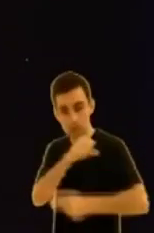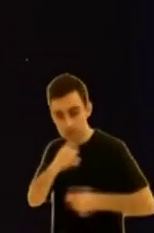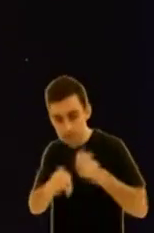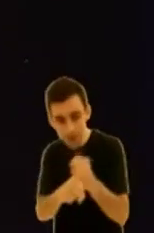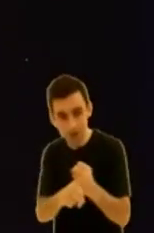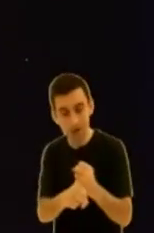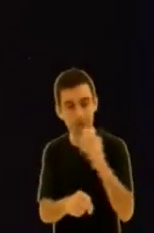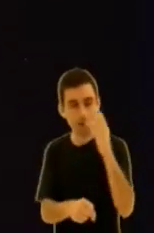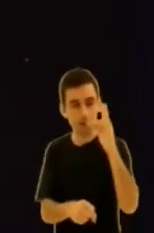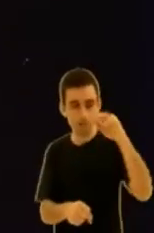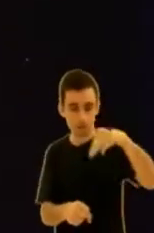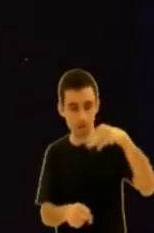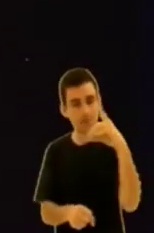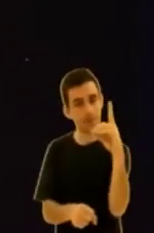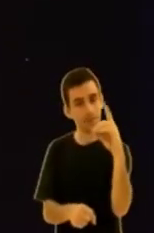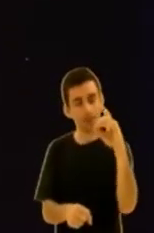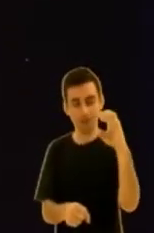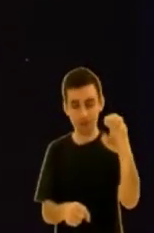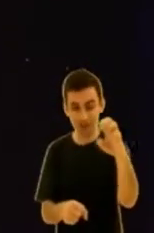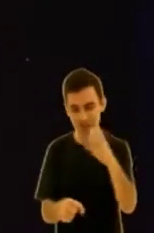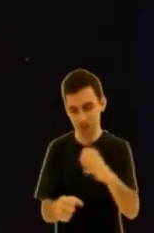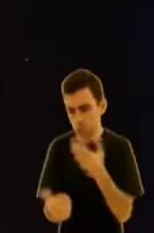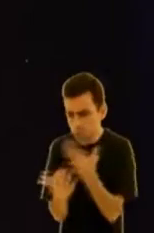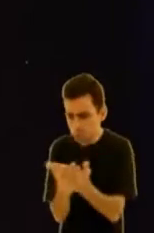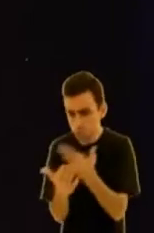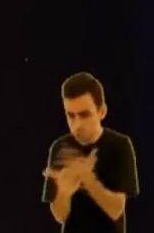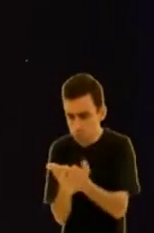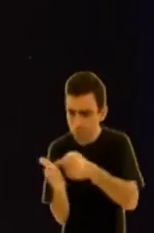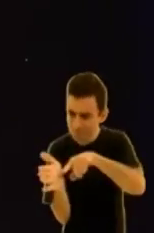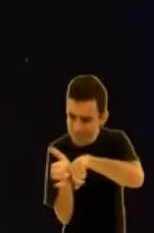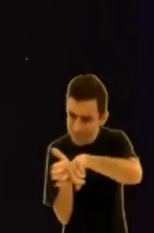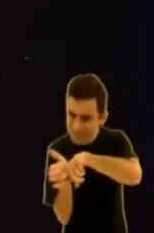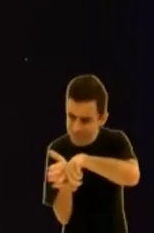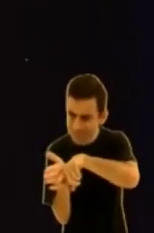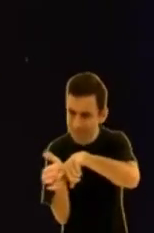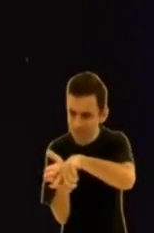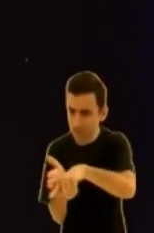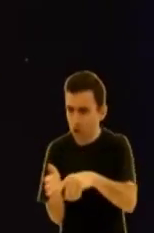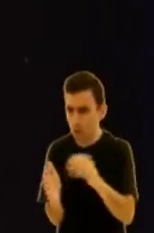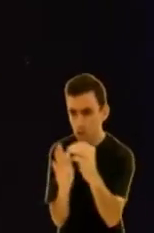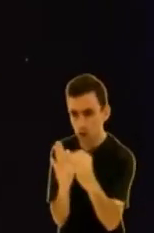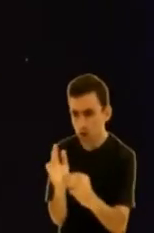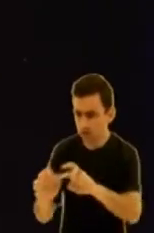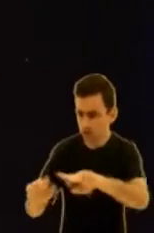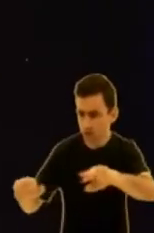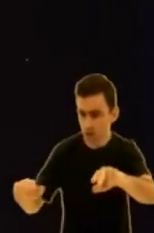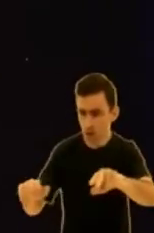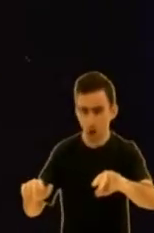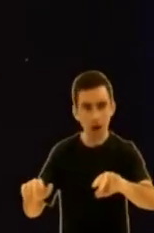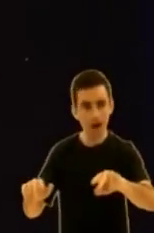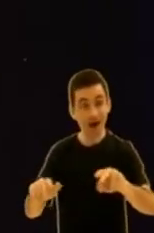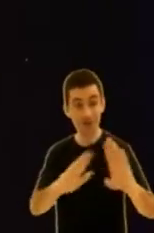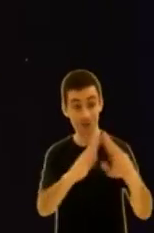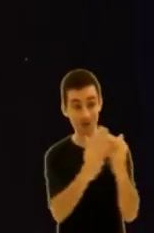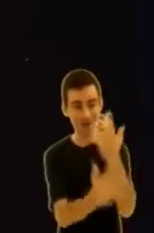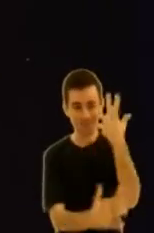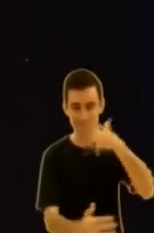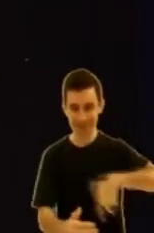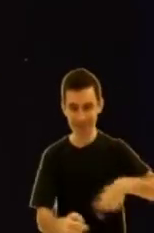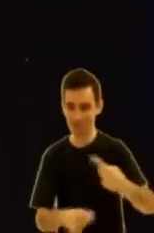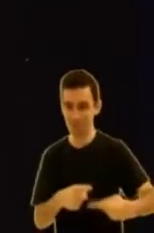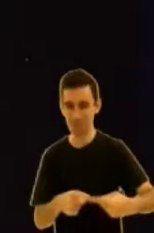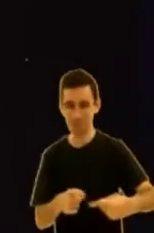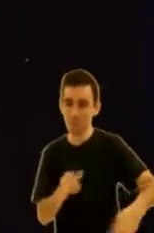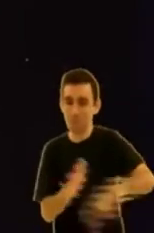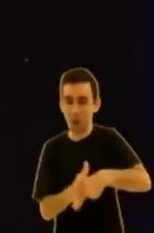estudou metodologias absolutamente adequadas. Não existe creche de plástico, isso só existe